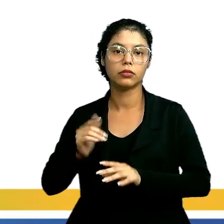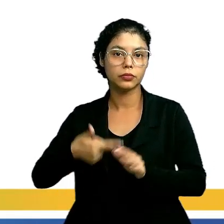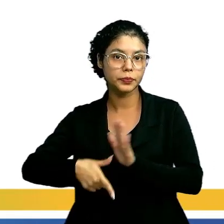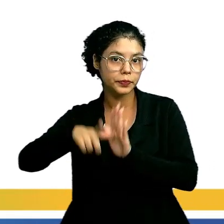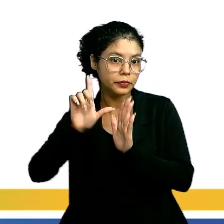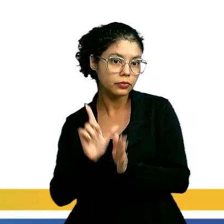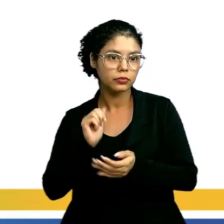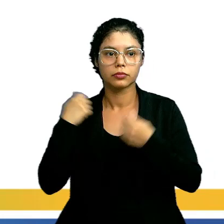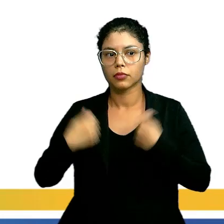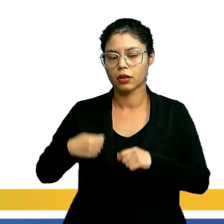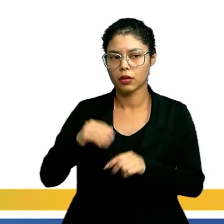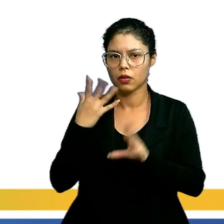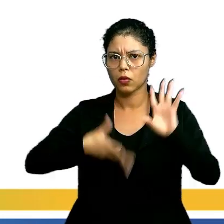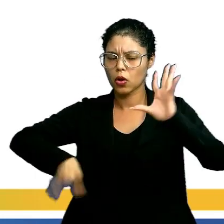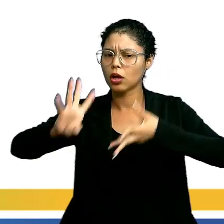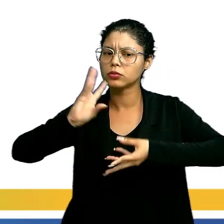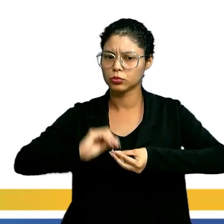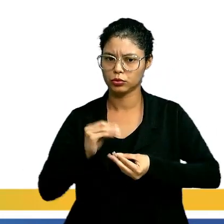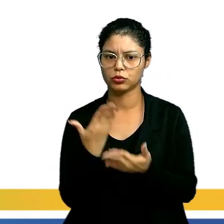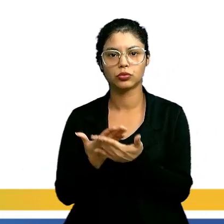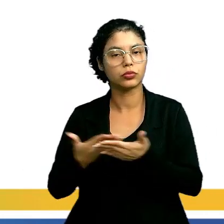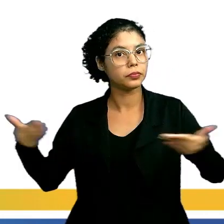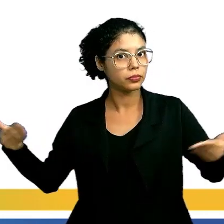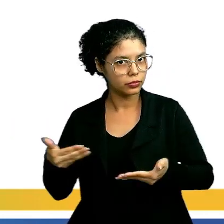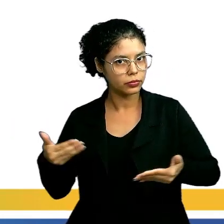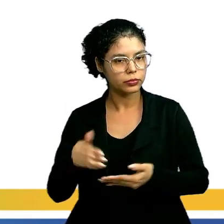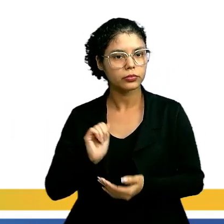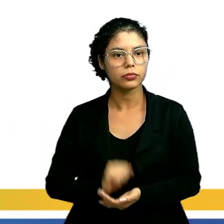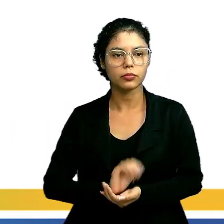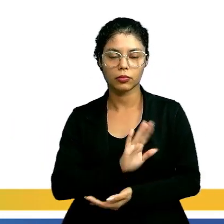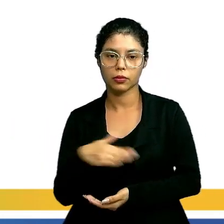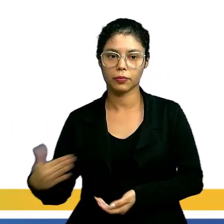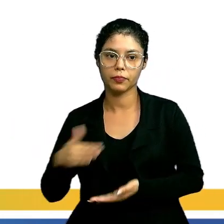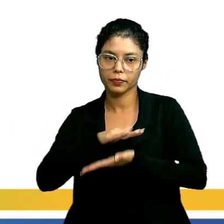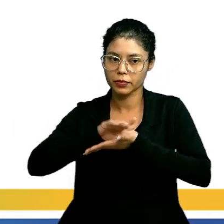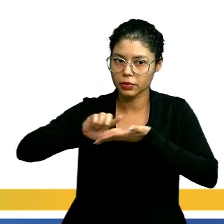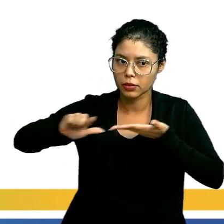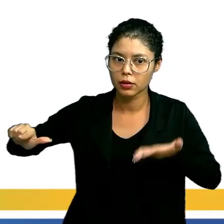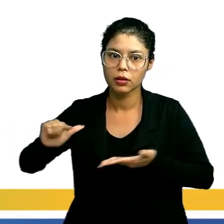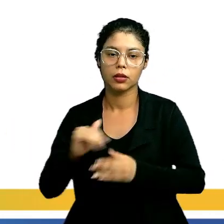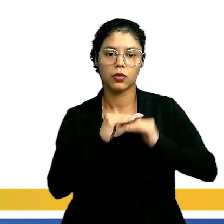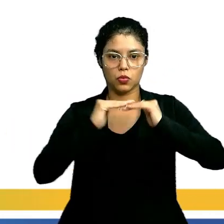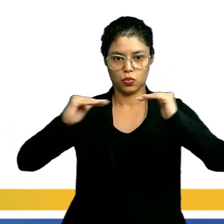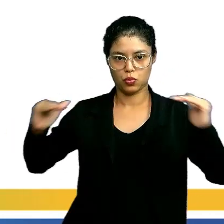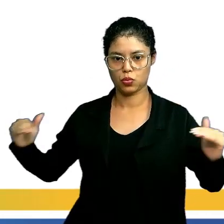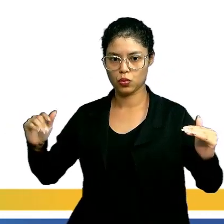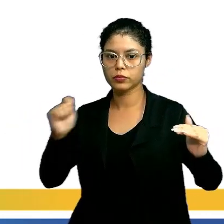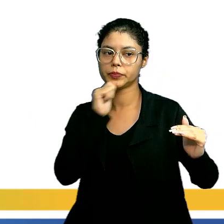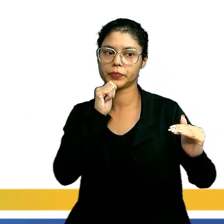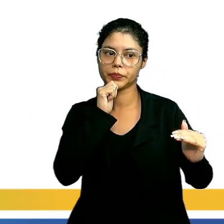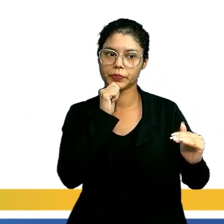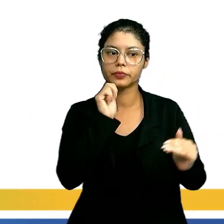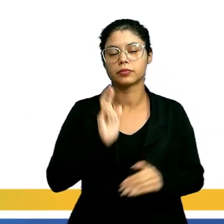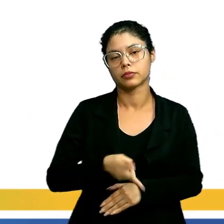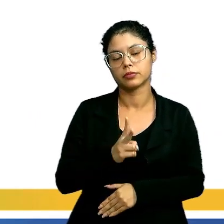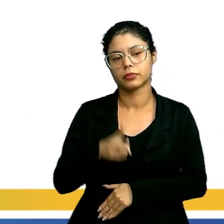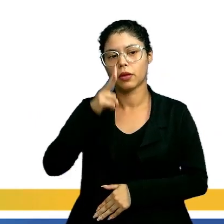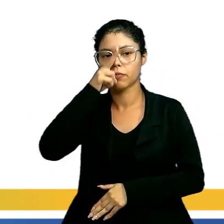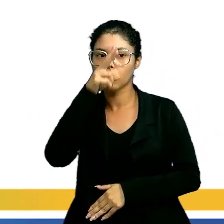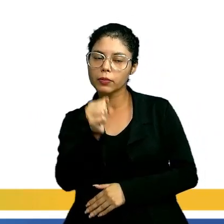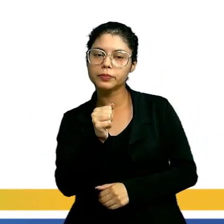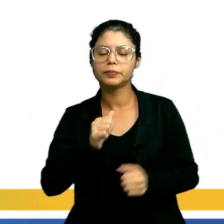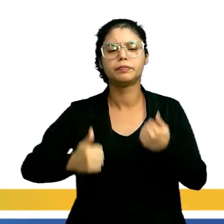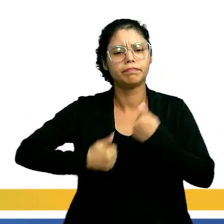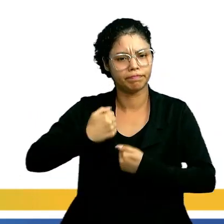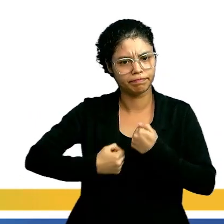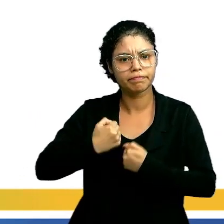Antes disso, precisamos resumir o que foi estudado até aqui. Quando um corpo desliza sobre uma superfície, ele sempre será sujeito a uma força